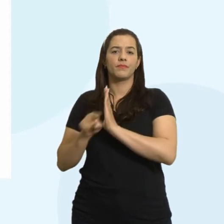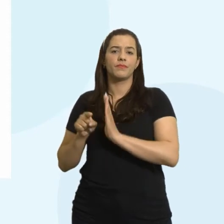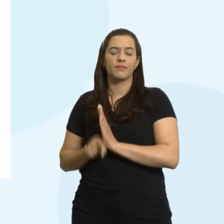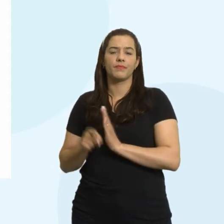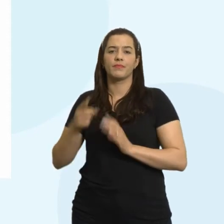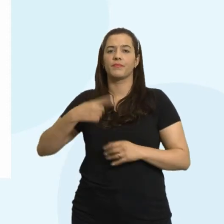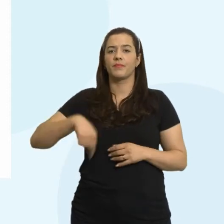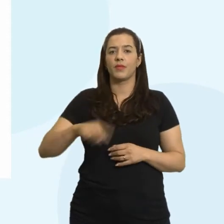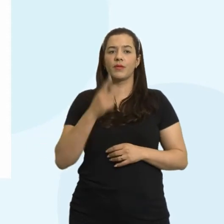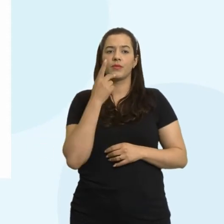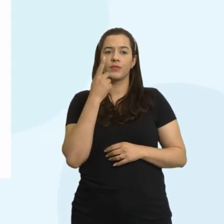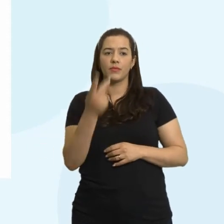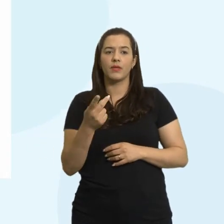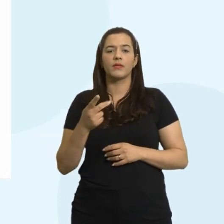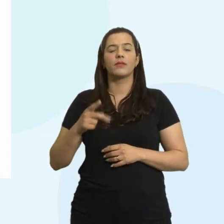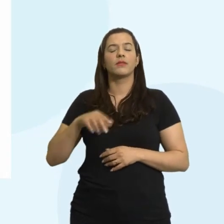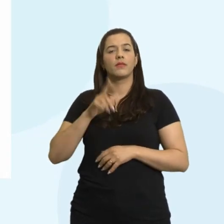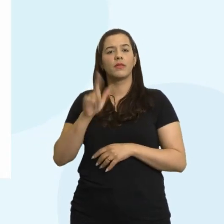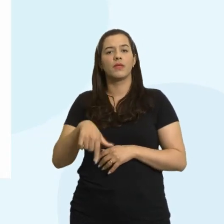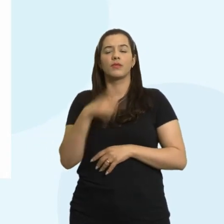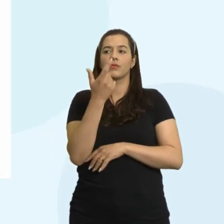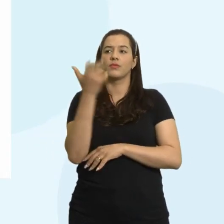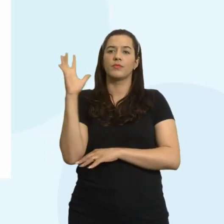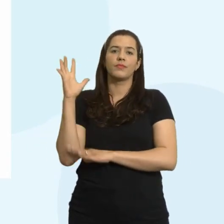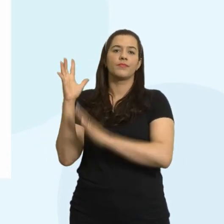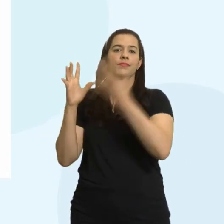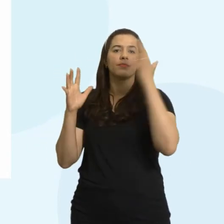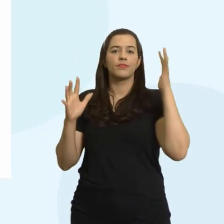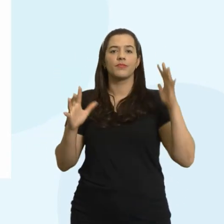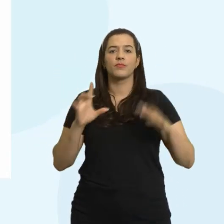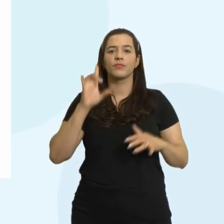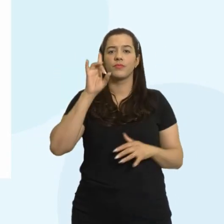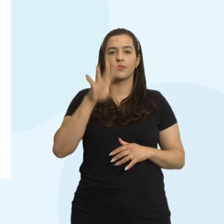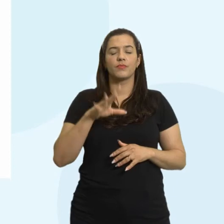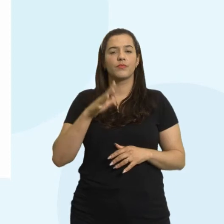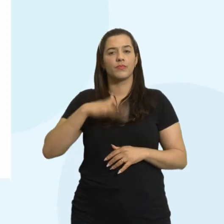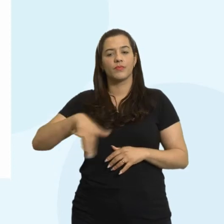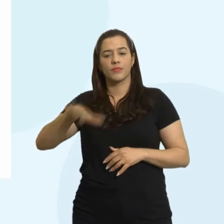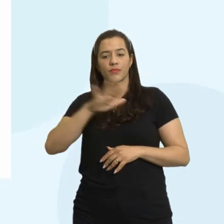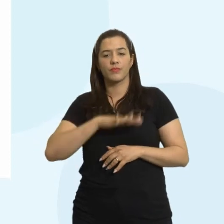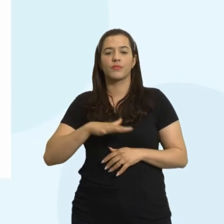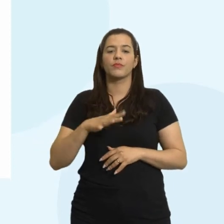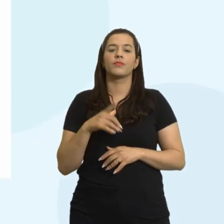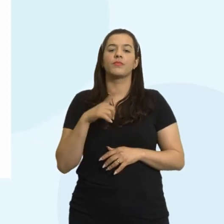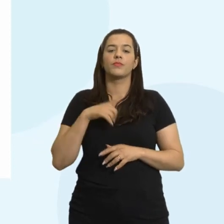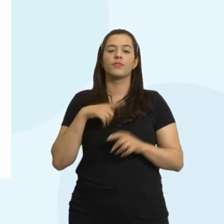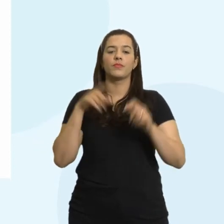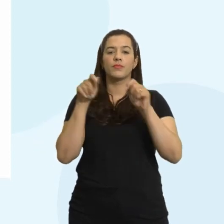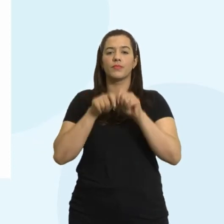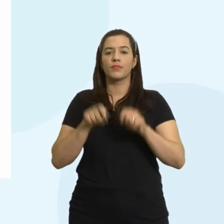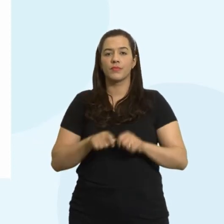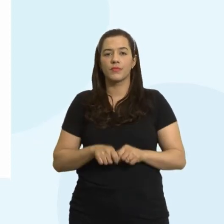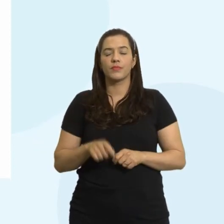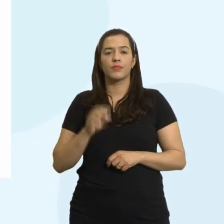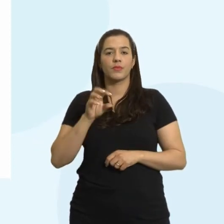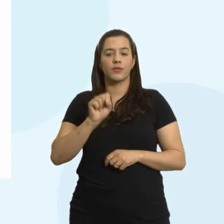falar desde os fatores ambientais que favorecem uma região a ser produtora de